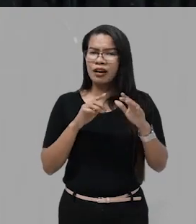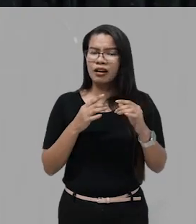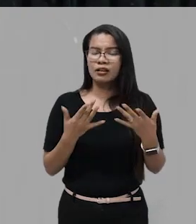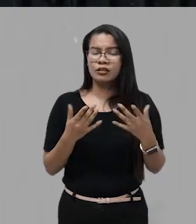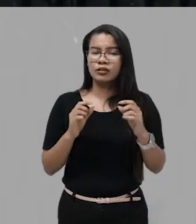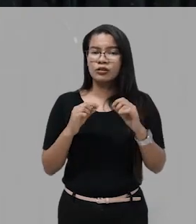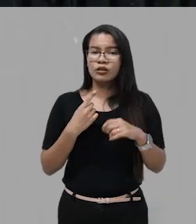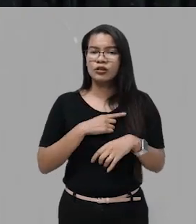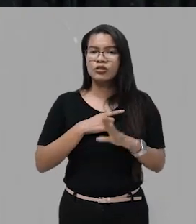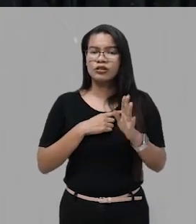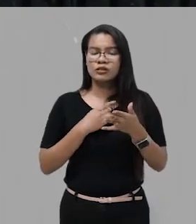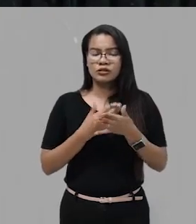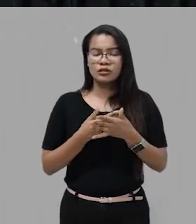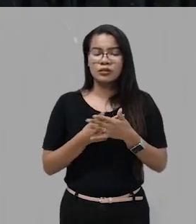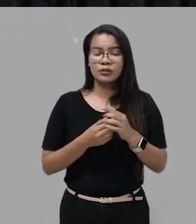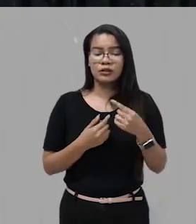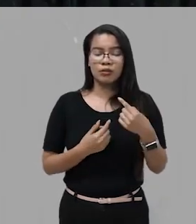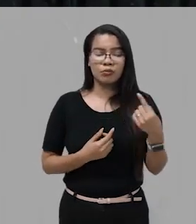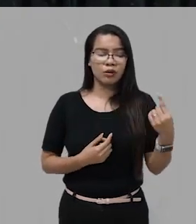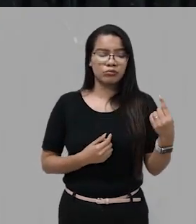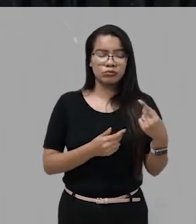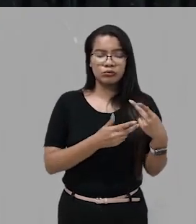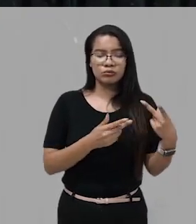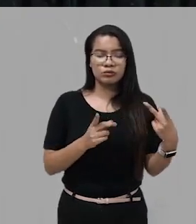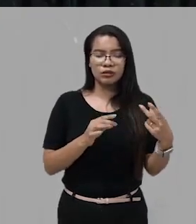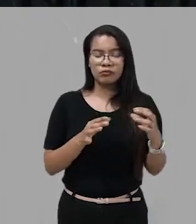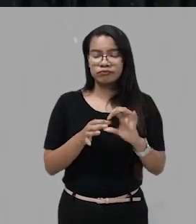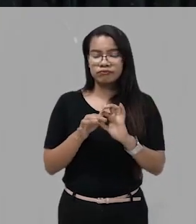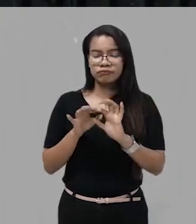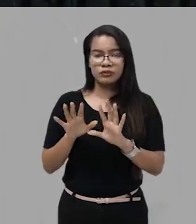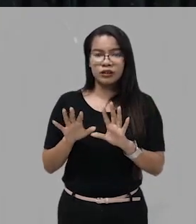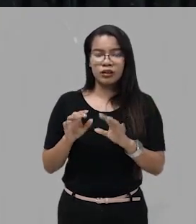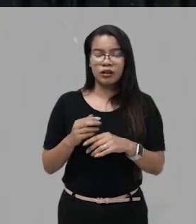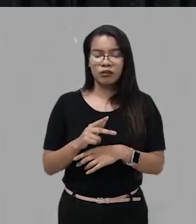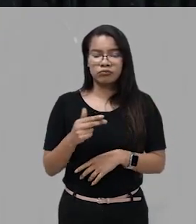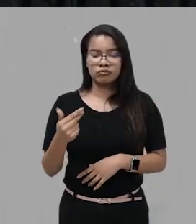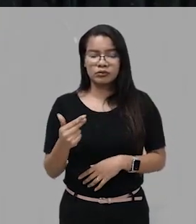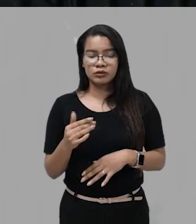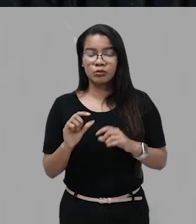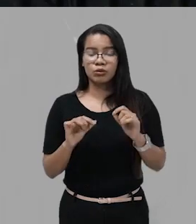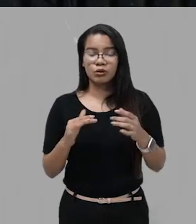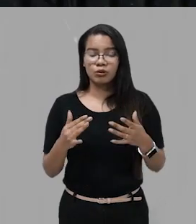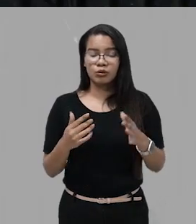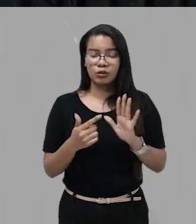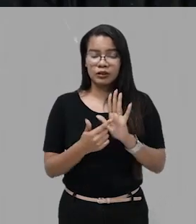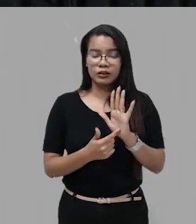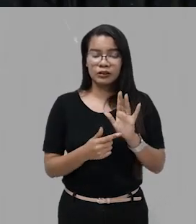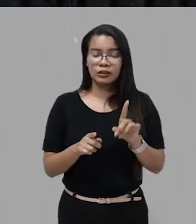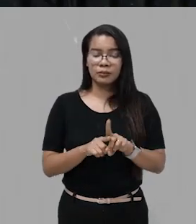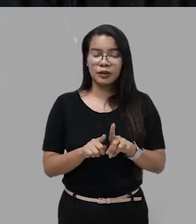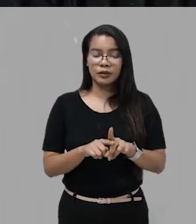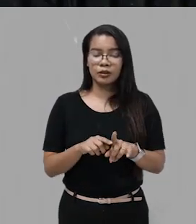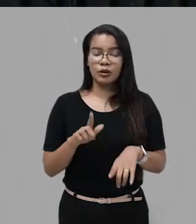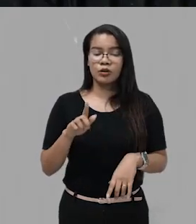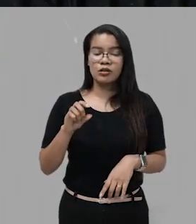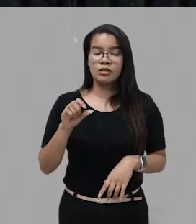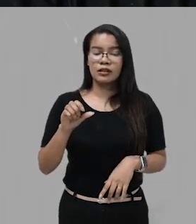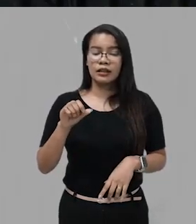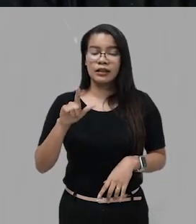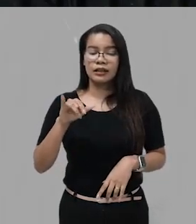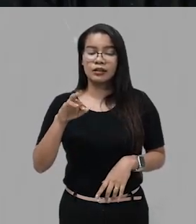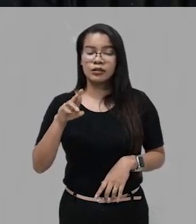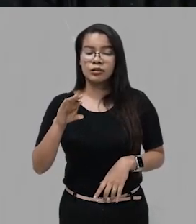Então, aquilo que eu sempre venho falando, uma coisa não está desligada da outra. Aqui eu coloquei o goleiro Diego Alves, do